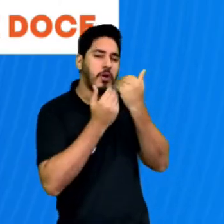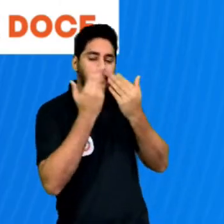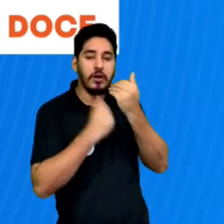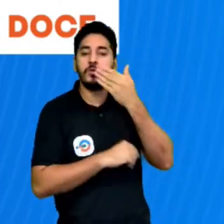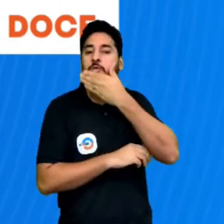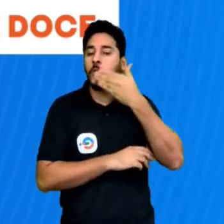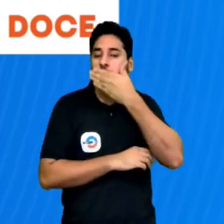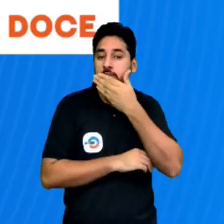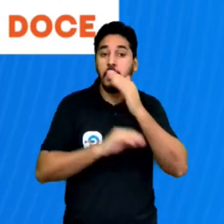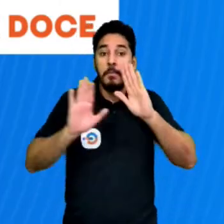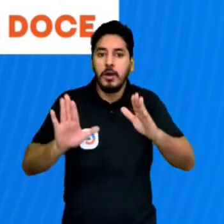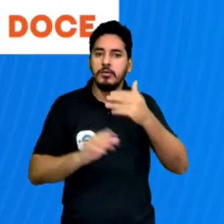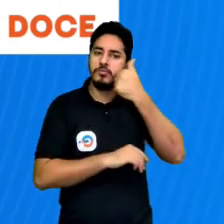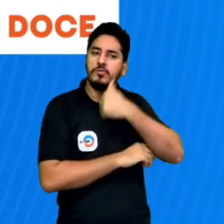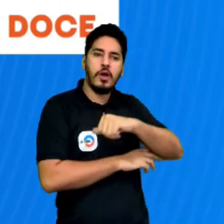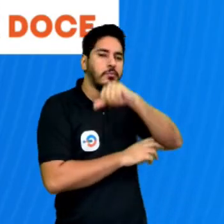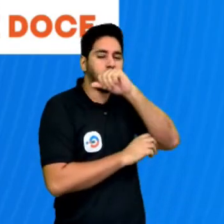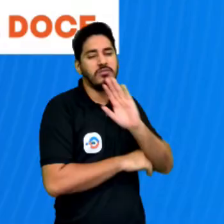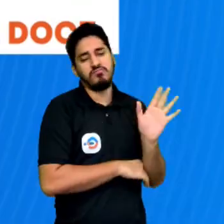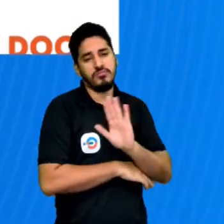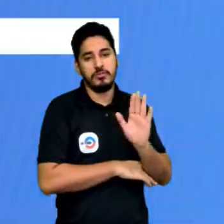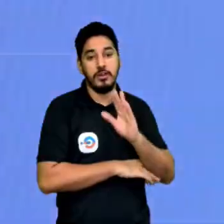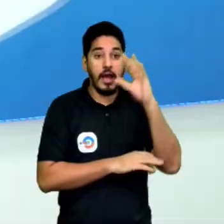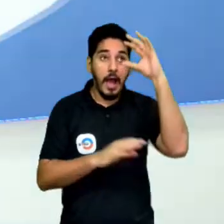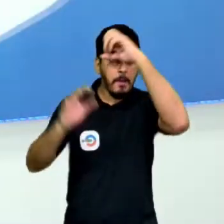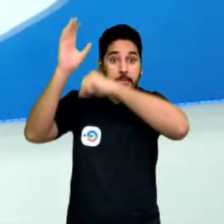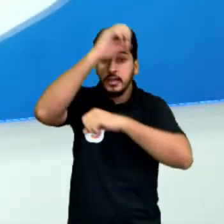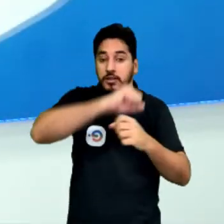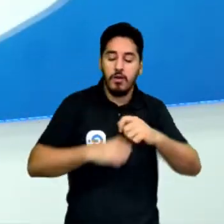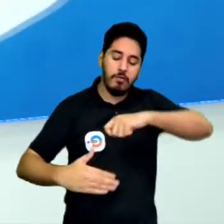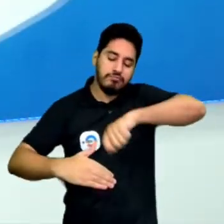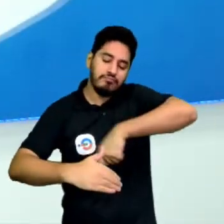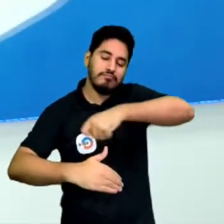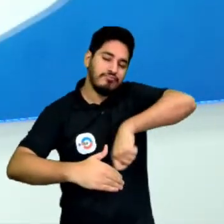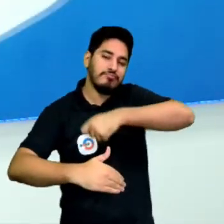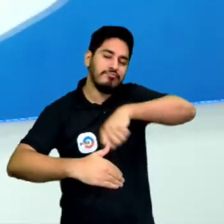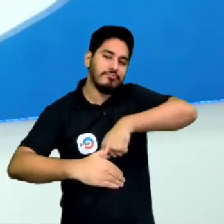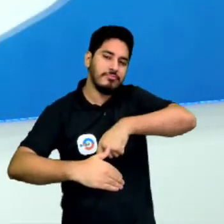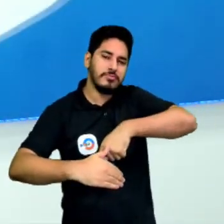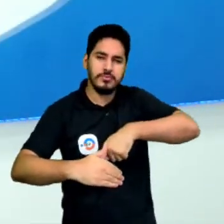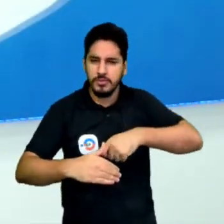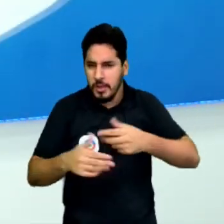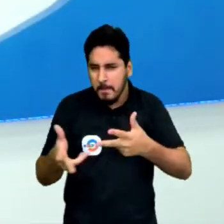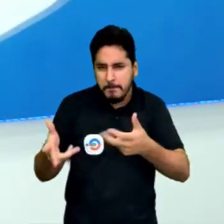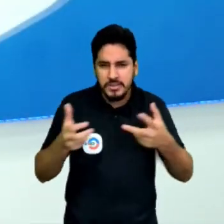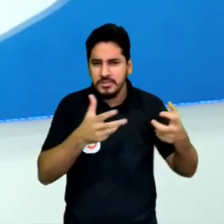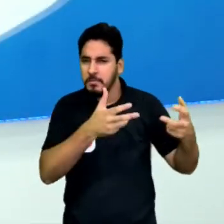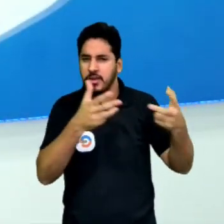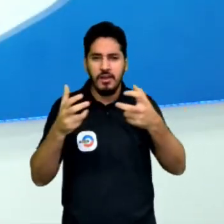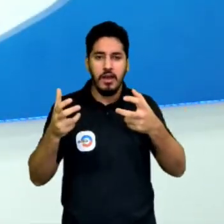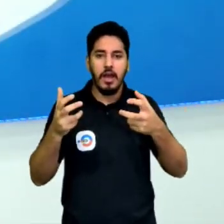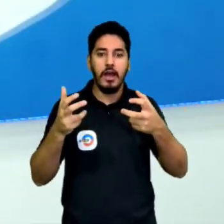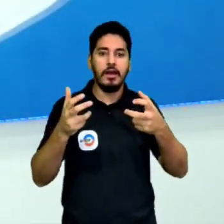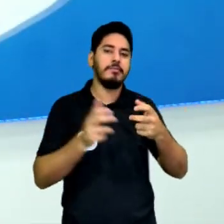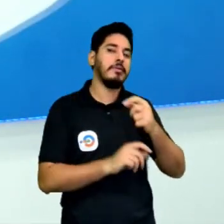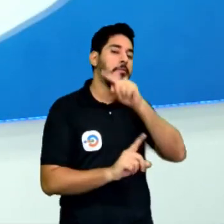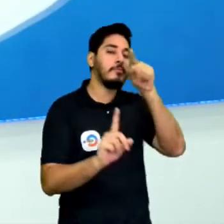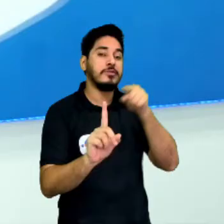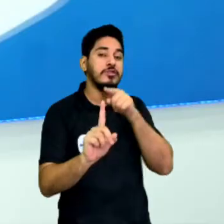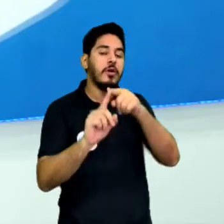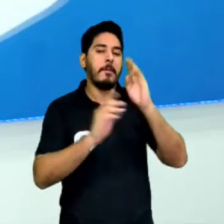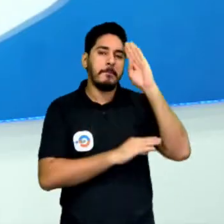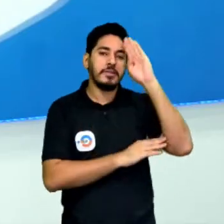mãe não. Então, ela aprendeu a fazer esse doce. Vocês conseguem perceber que a ideia principal é que Karina gostava